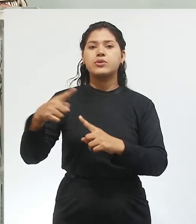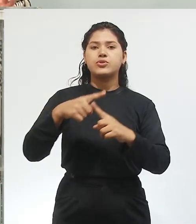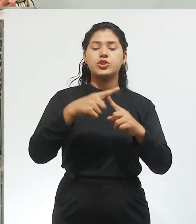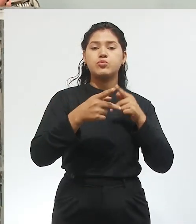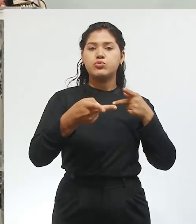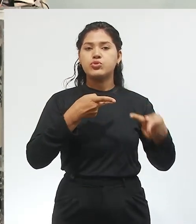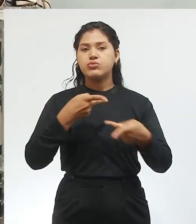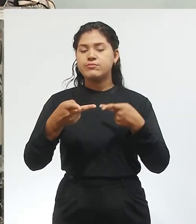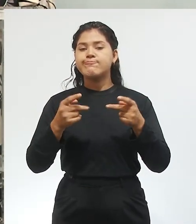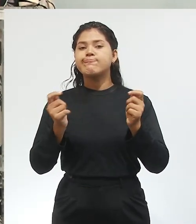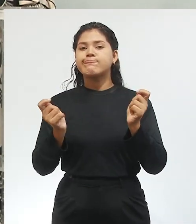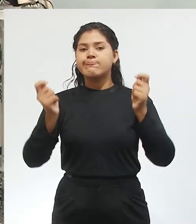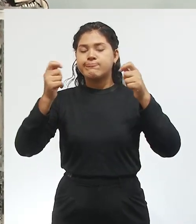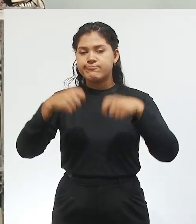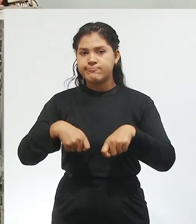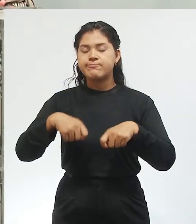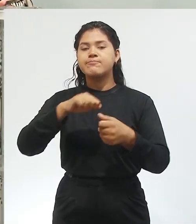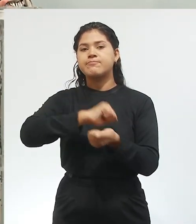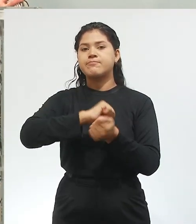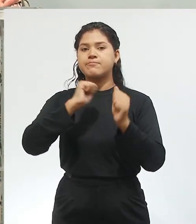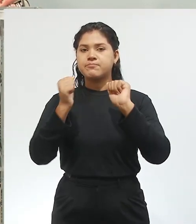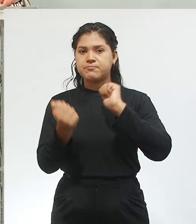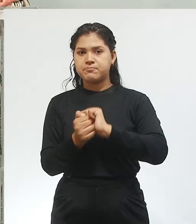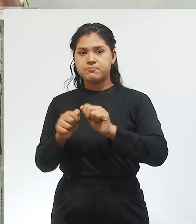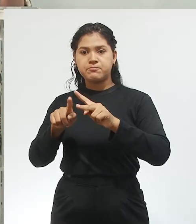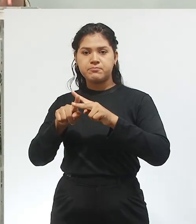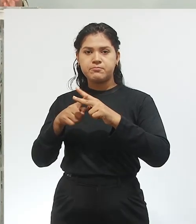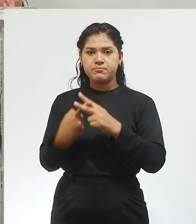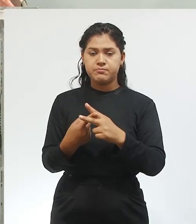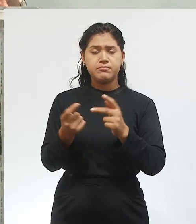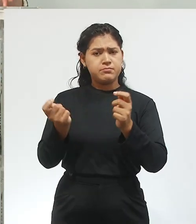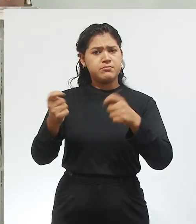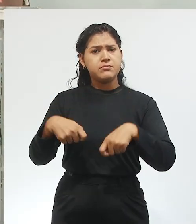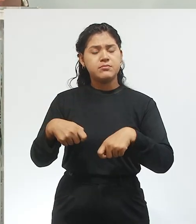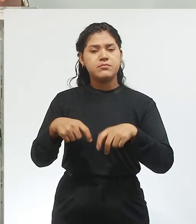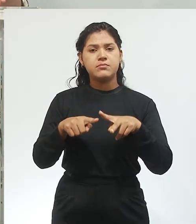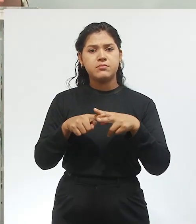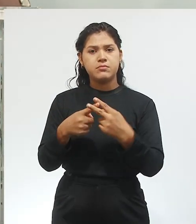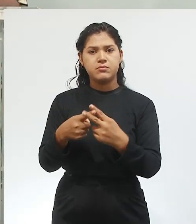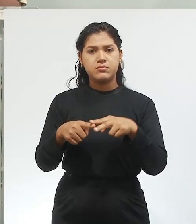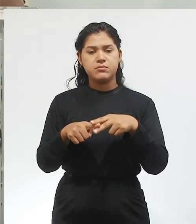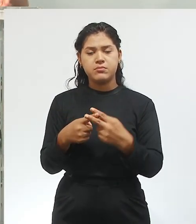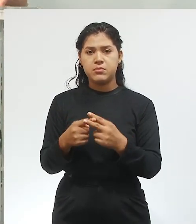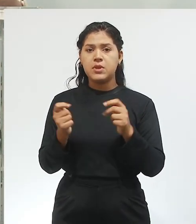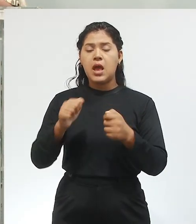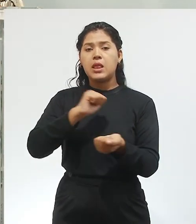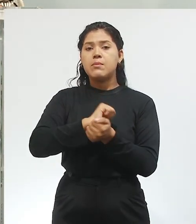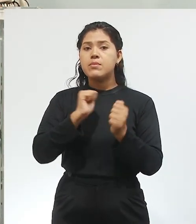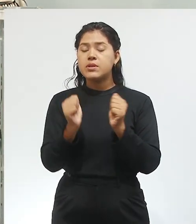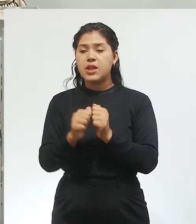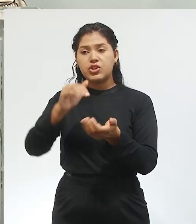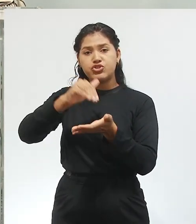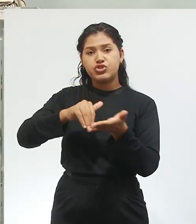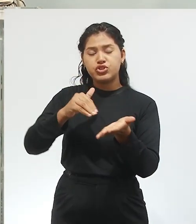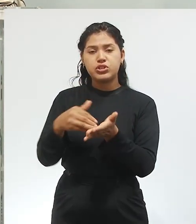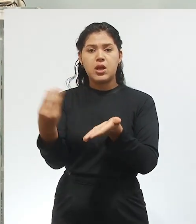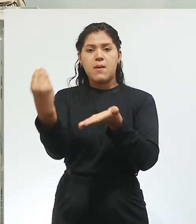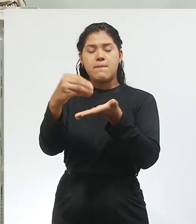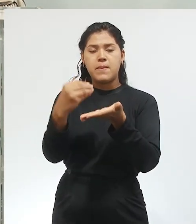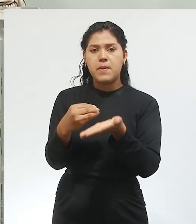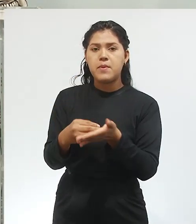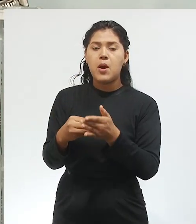plano desse tipo de gestão, ele é dinâmico, ele vai ser alterado em algum momento durante